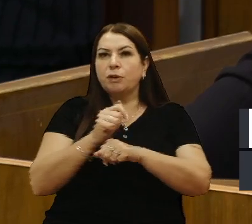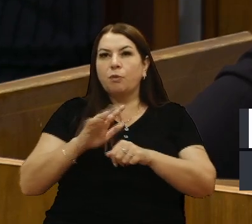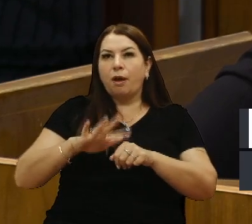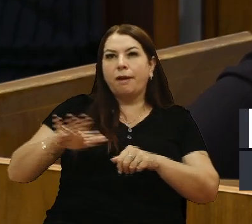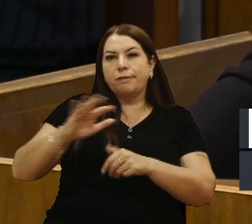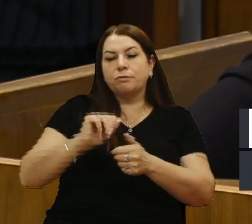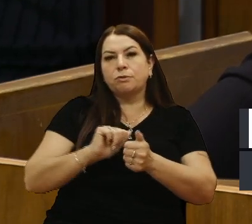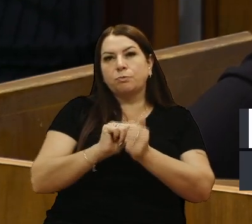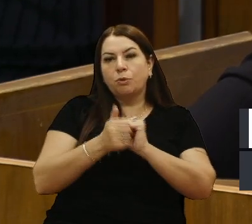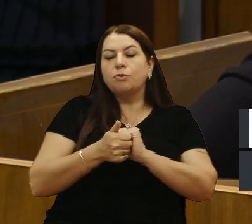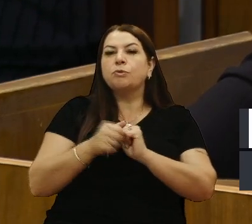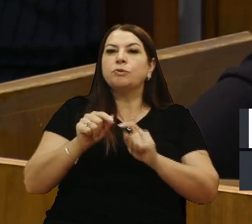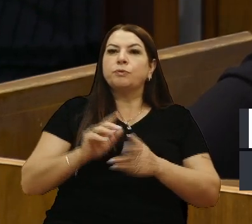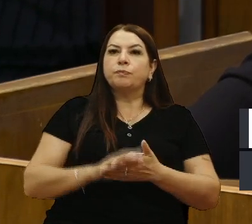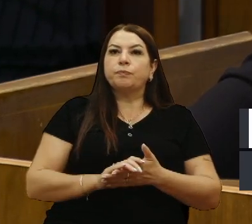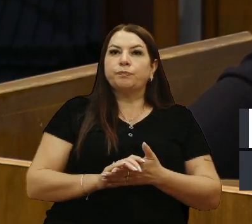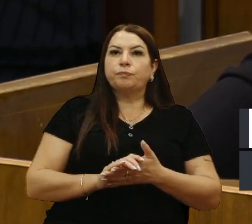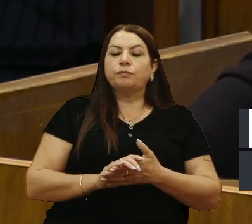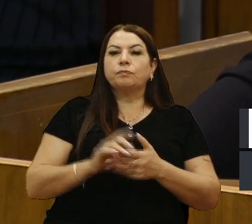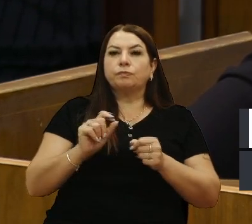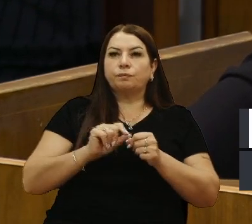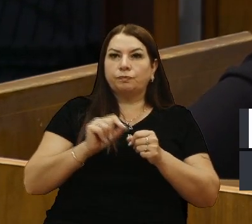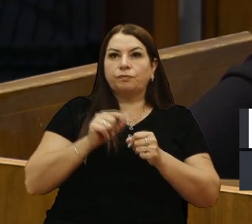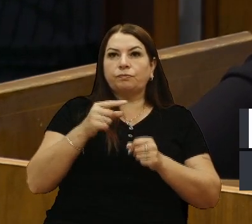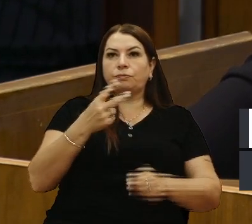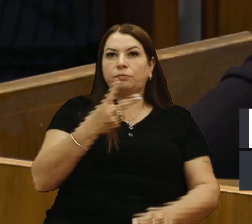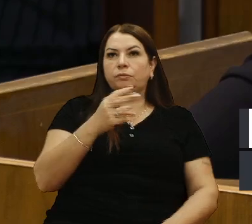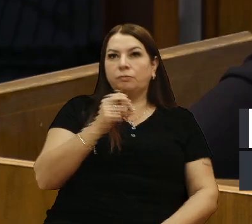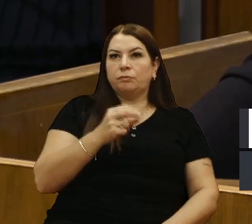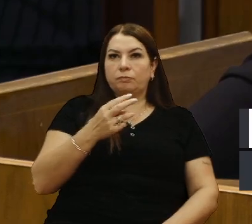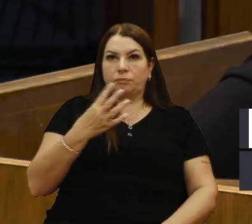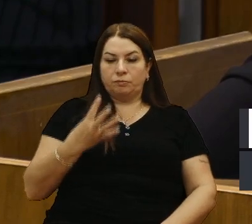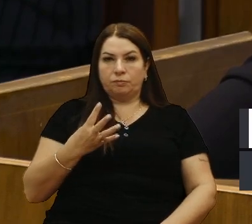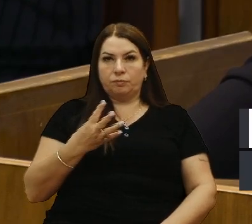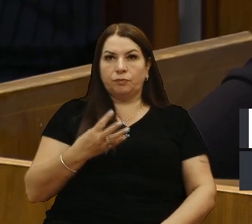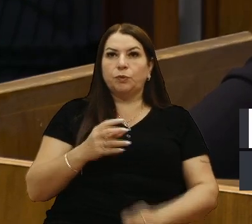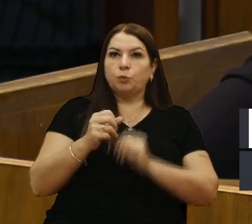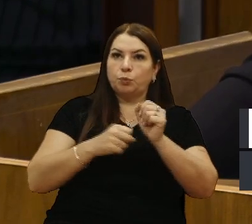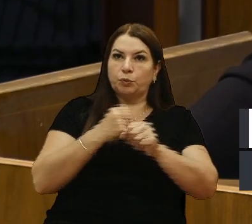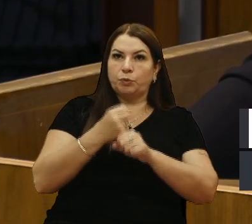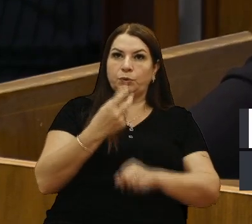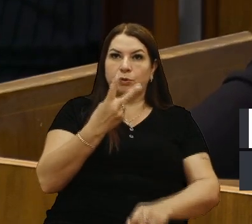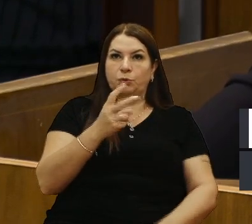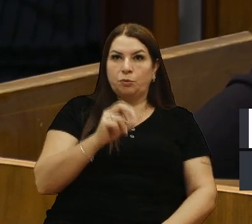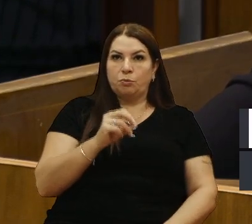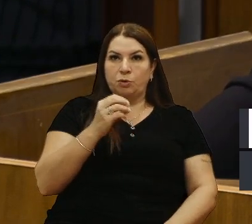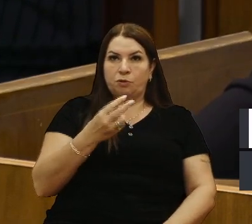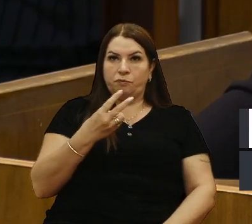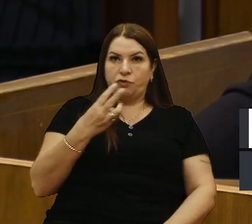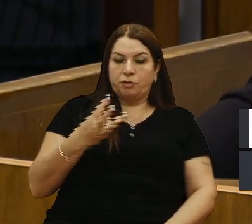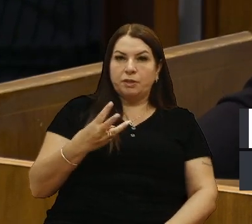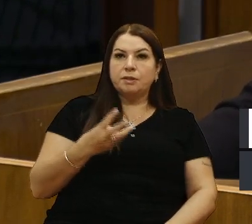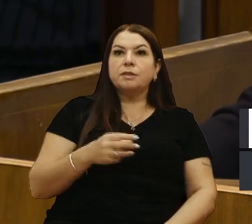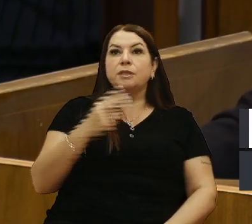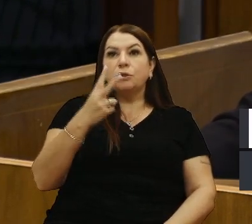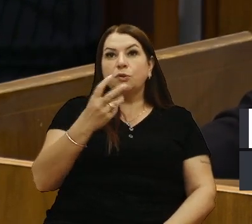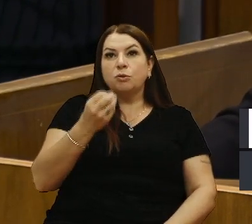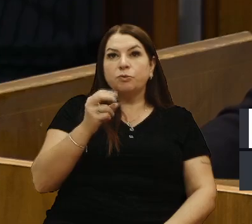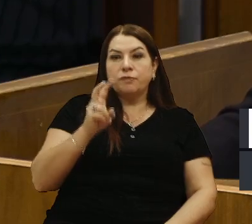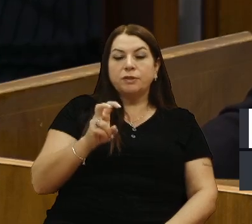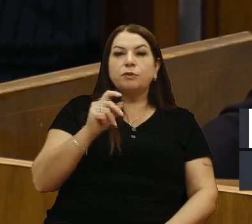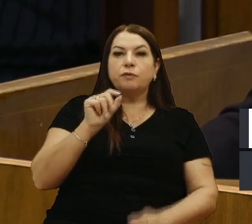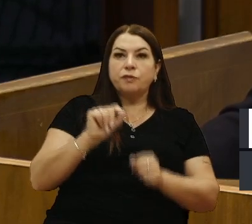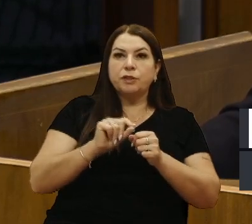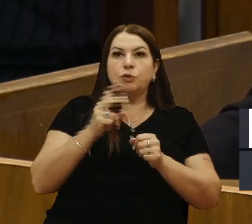né? E realizamos, então, em 2024, o ano referência 2023, e em 2025